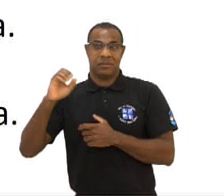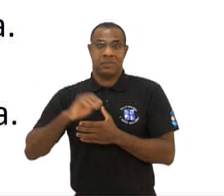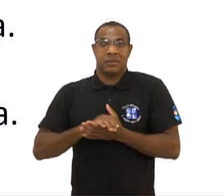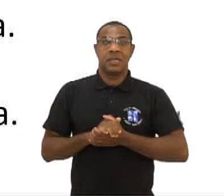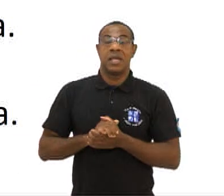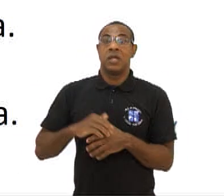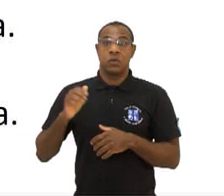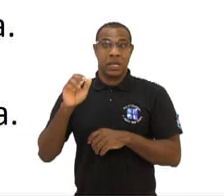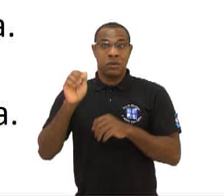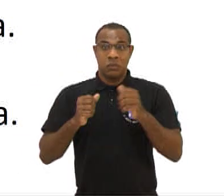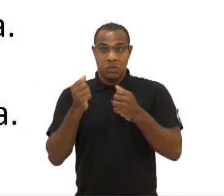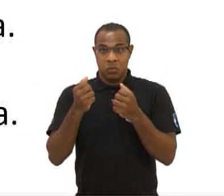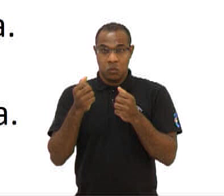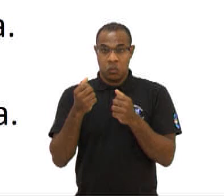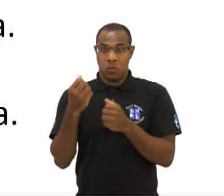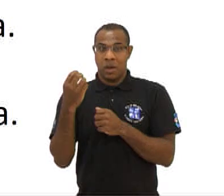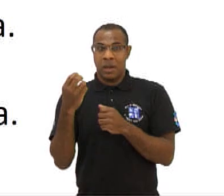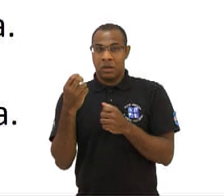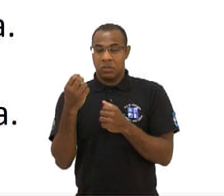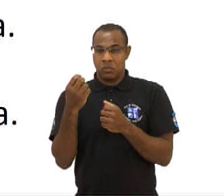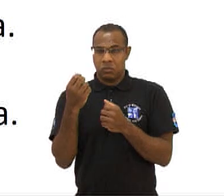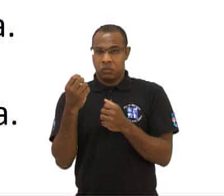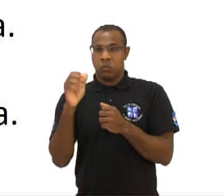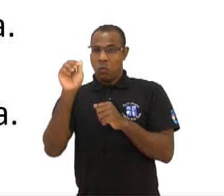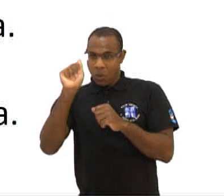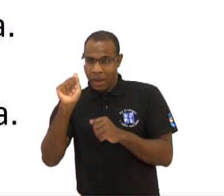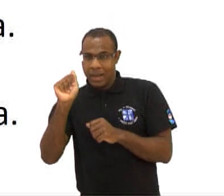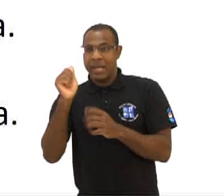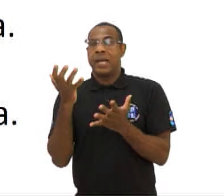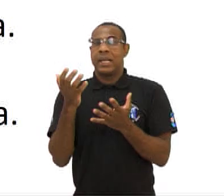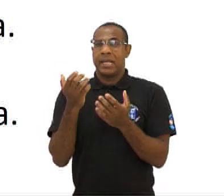para a direita. E a alternativa E, a